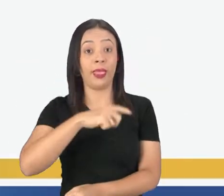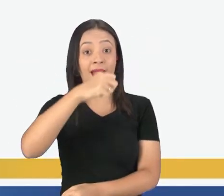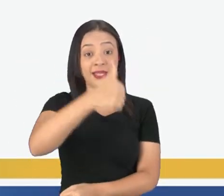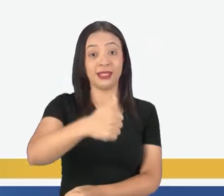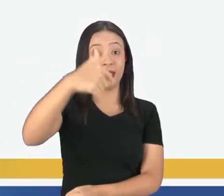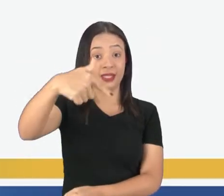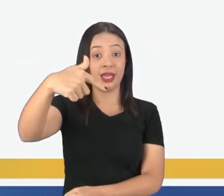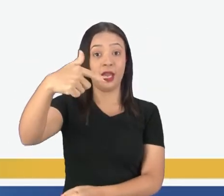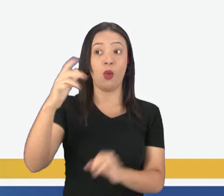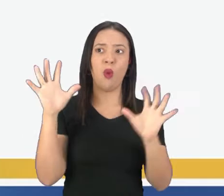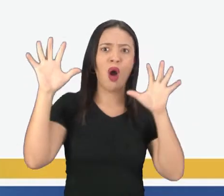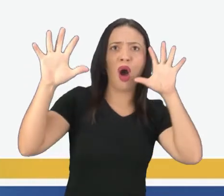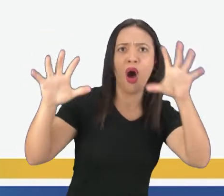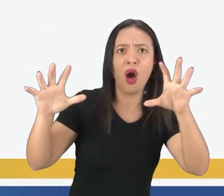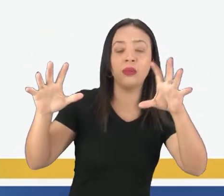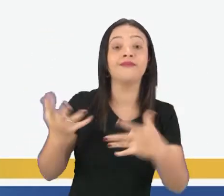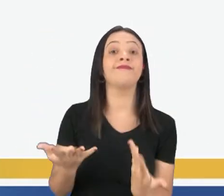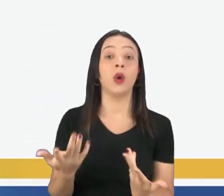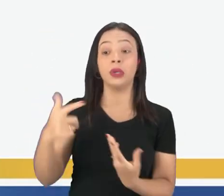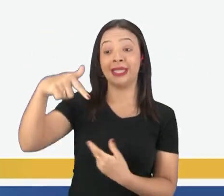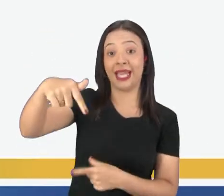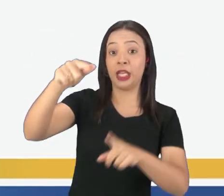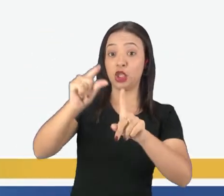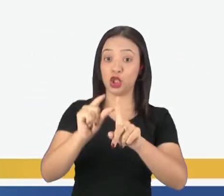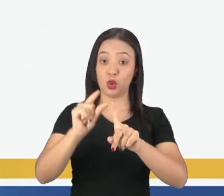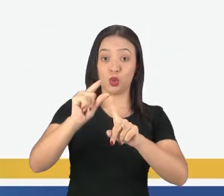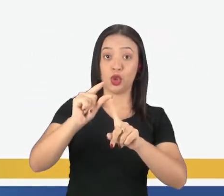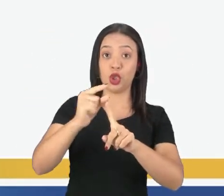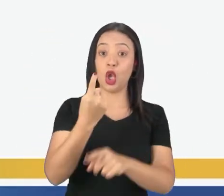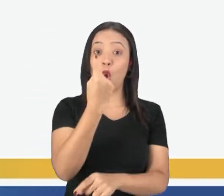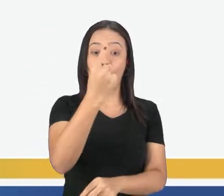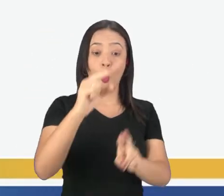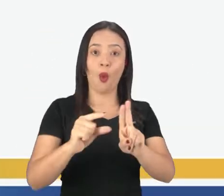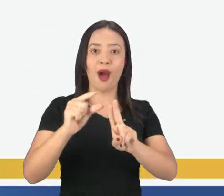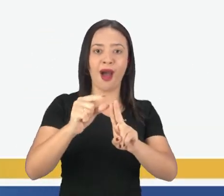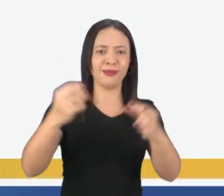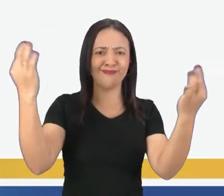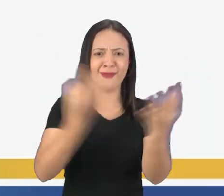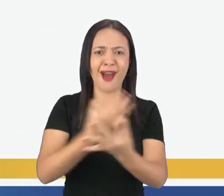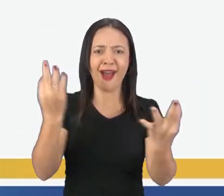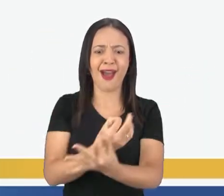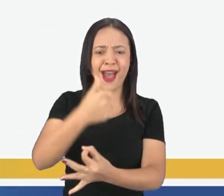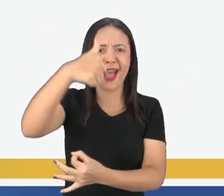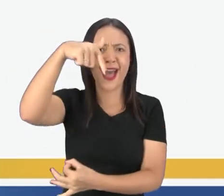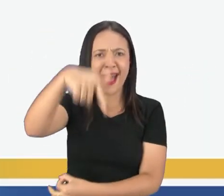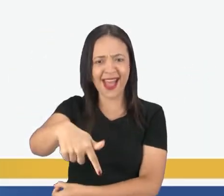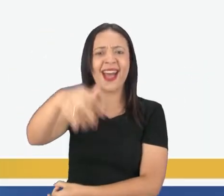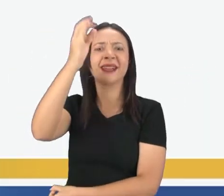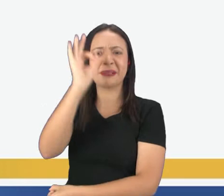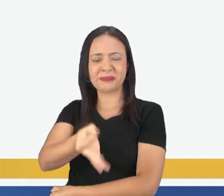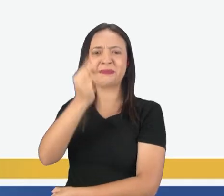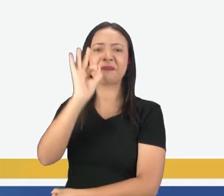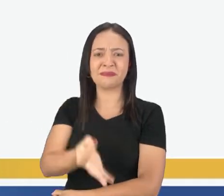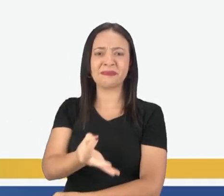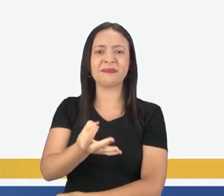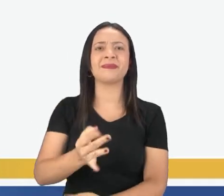Colocamos 7 aqui, nas unidades, e 1 nas dezenas. Perfeito! São 17.